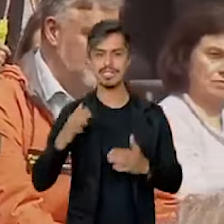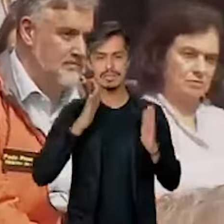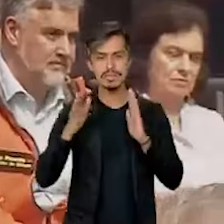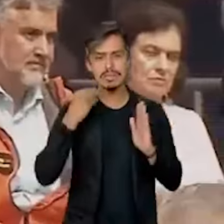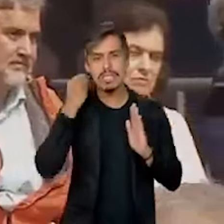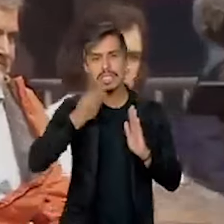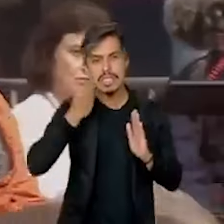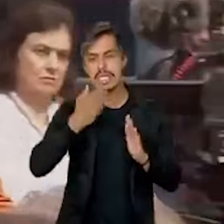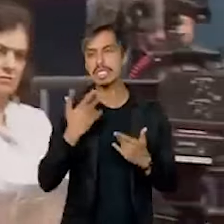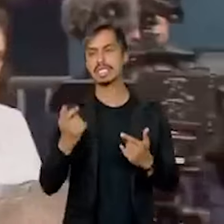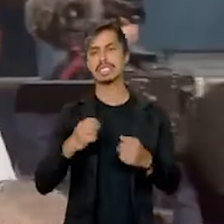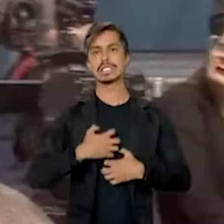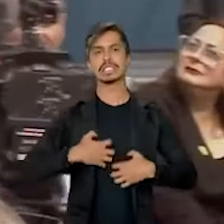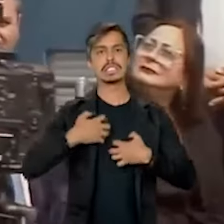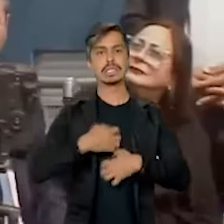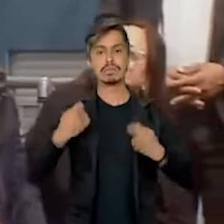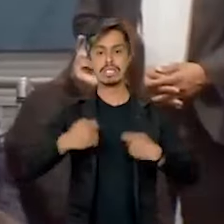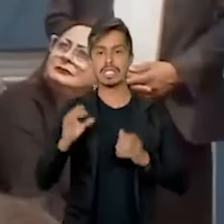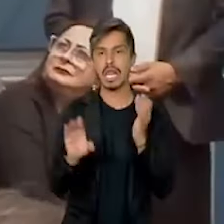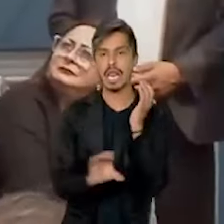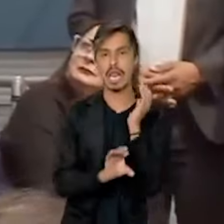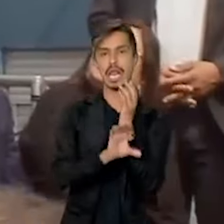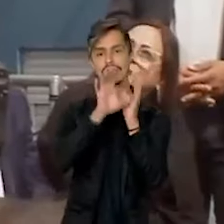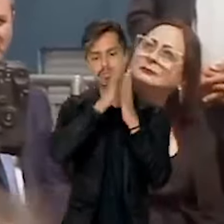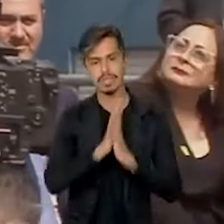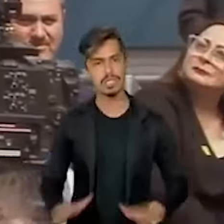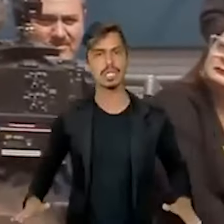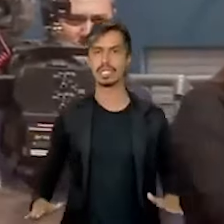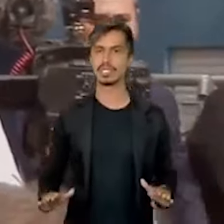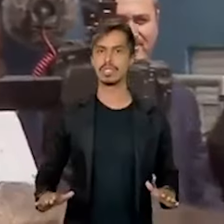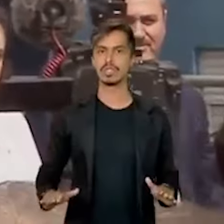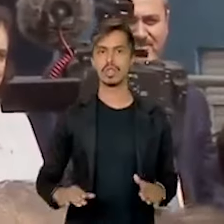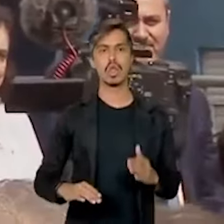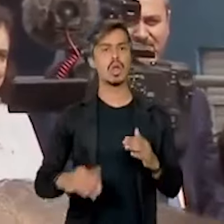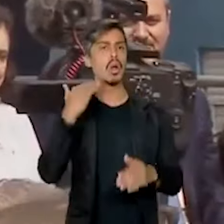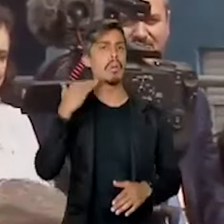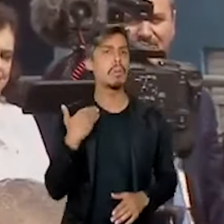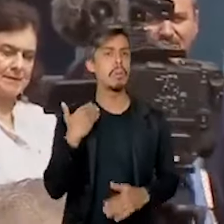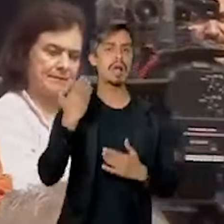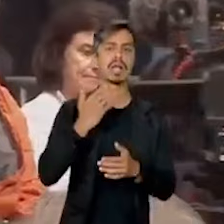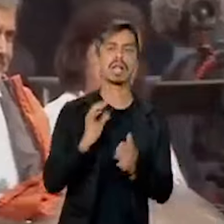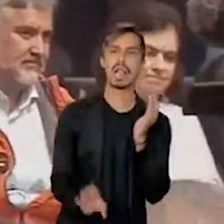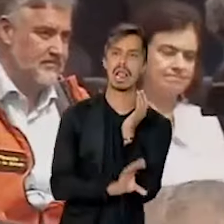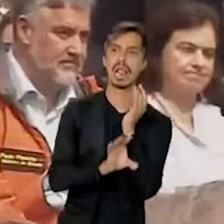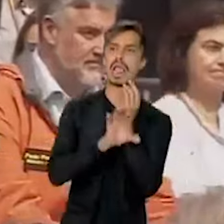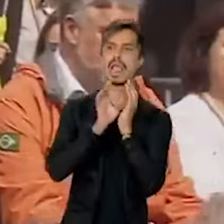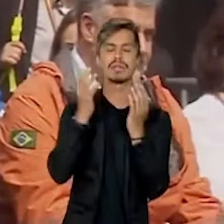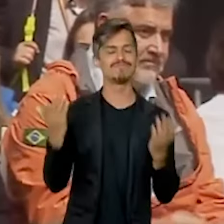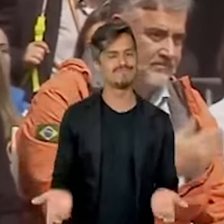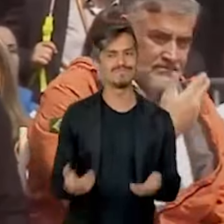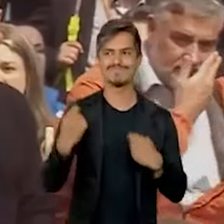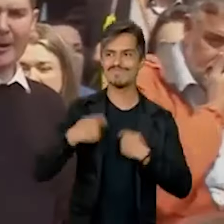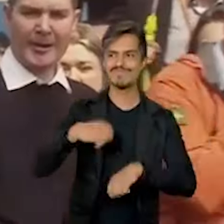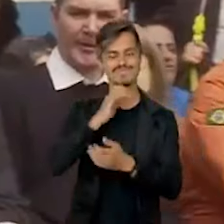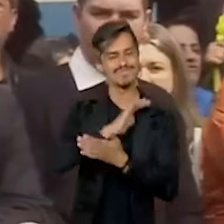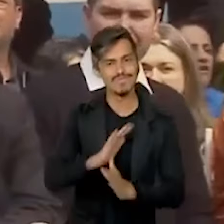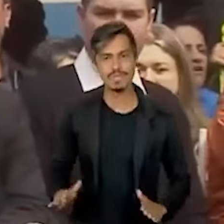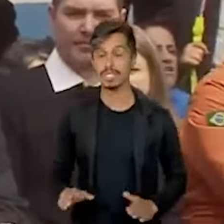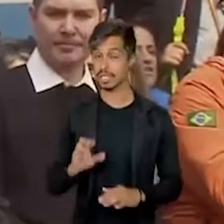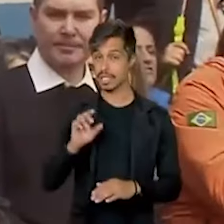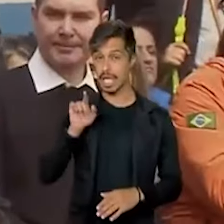gente precisaria vencer a burocracia dos bancos. Porque os bancos sabem que se emprestar